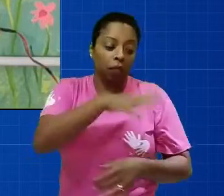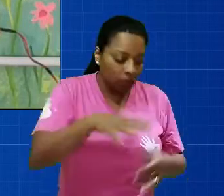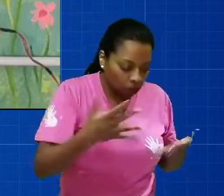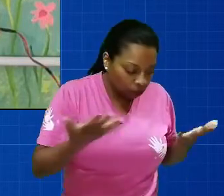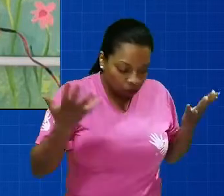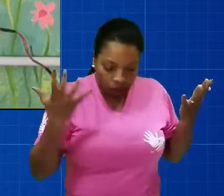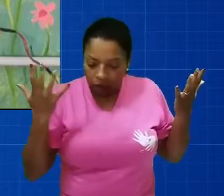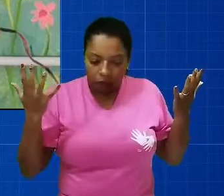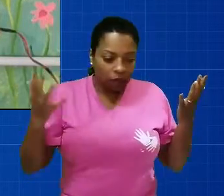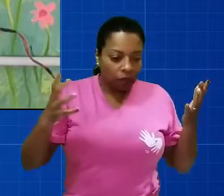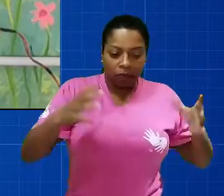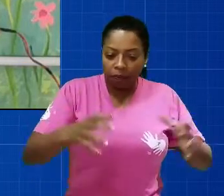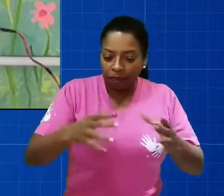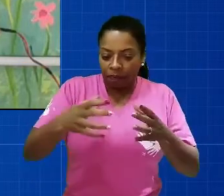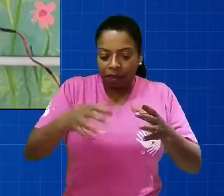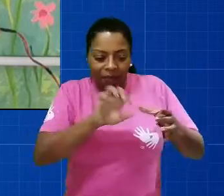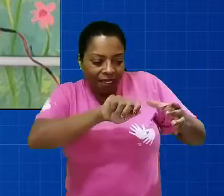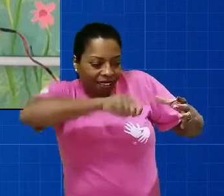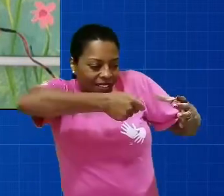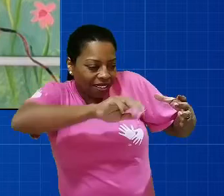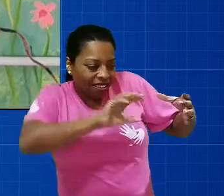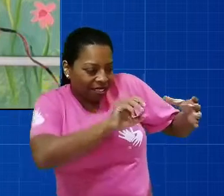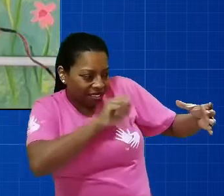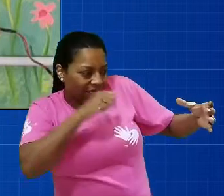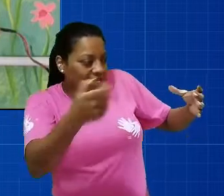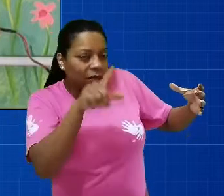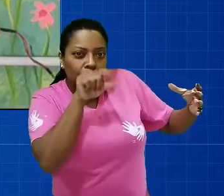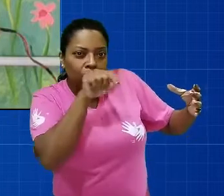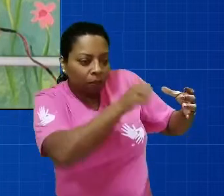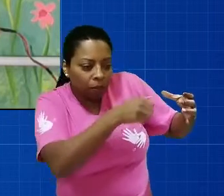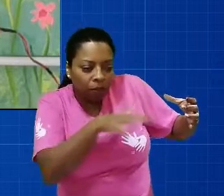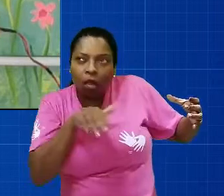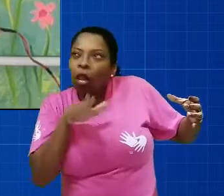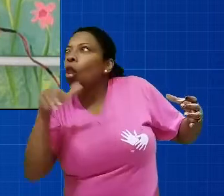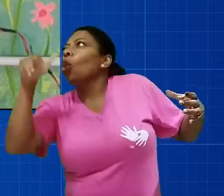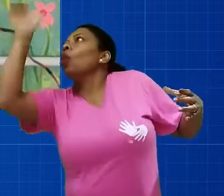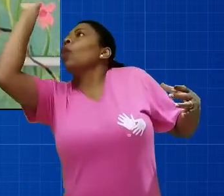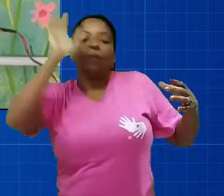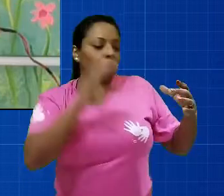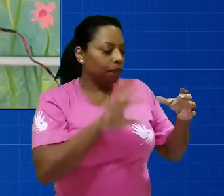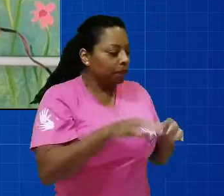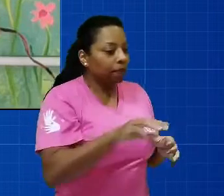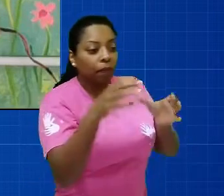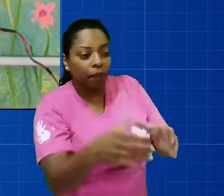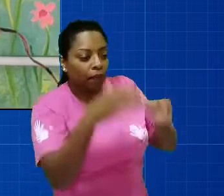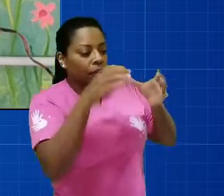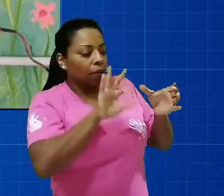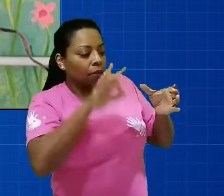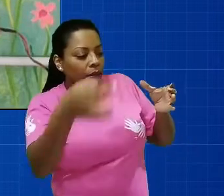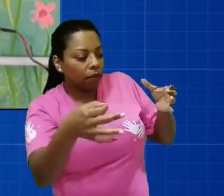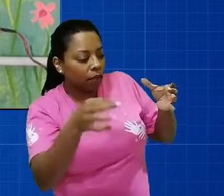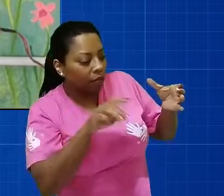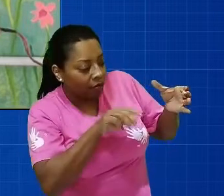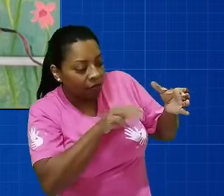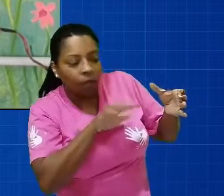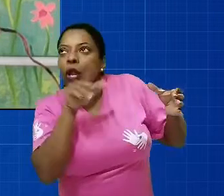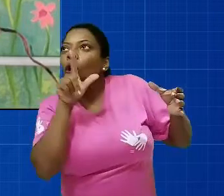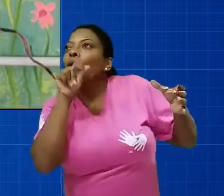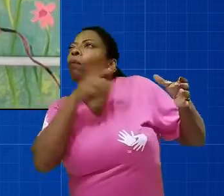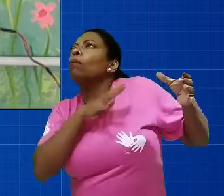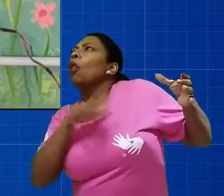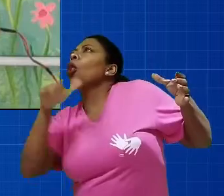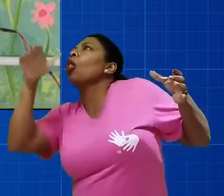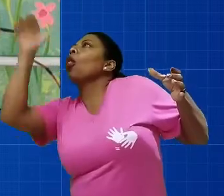que tinham mais condições de voarem voaram. Mas outros, que estavam machucados,